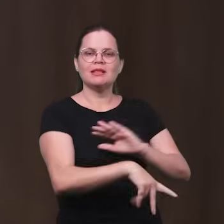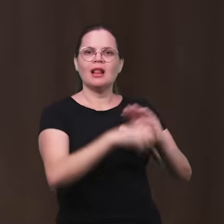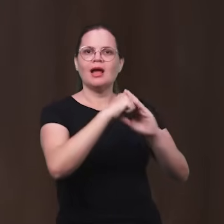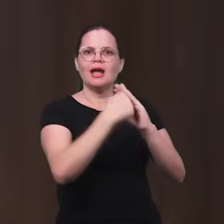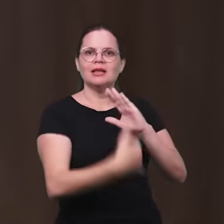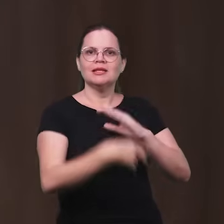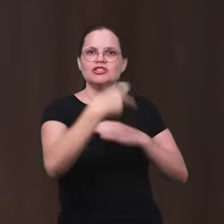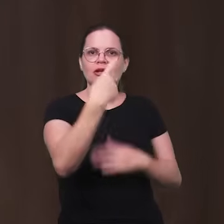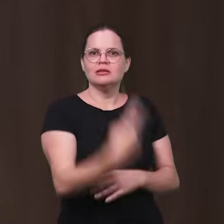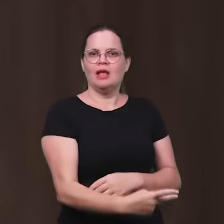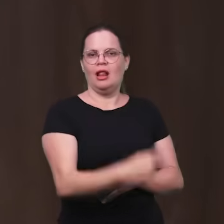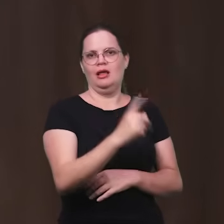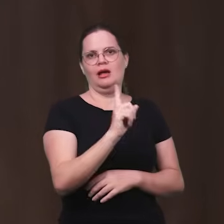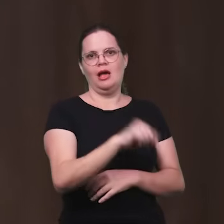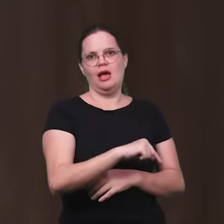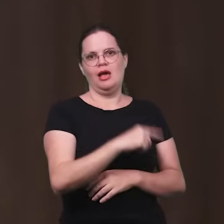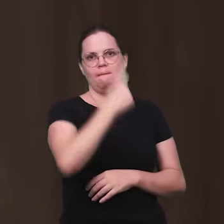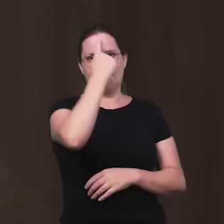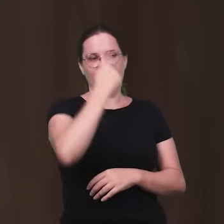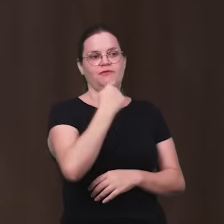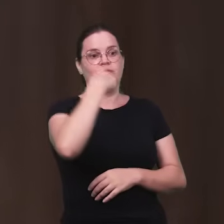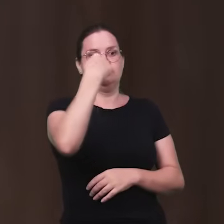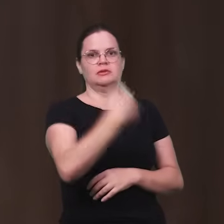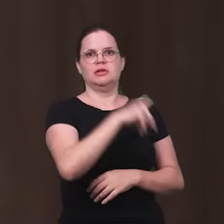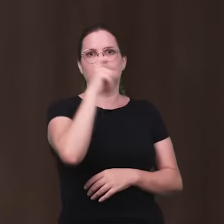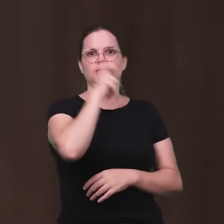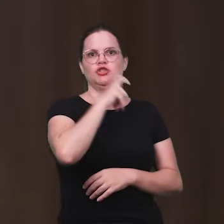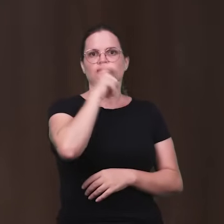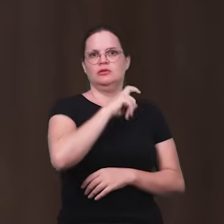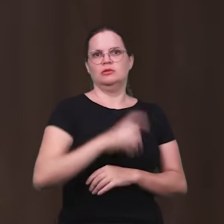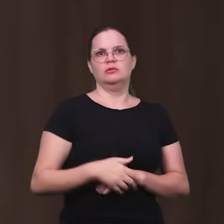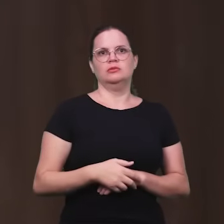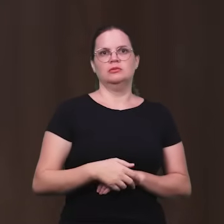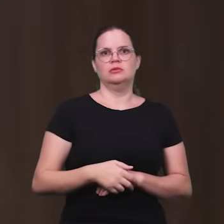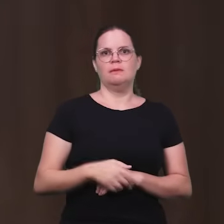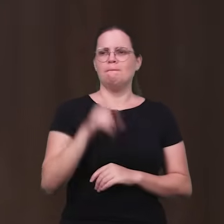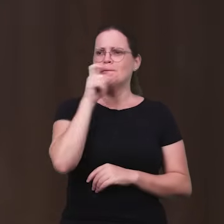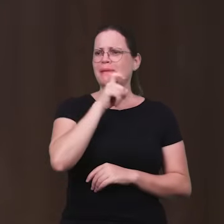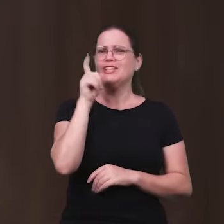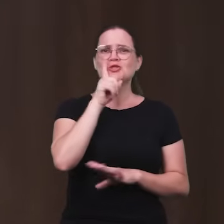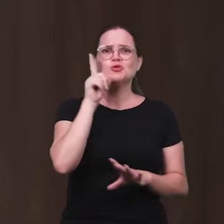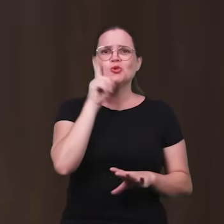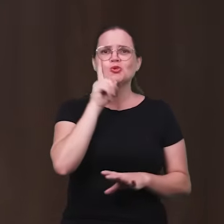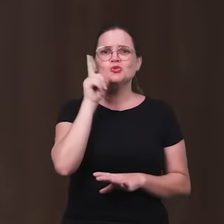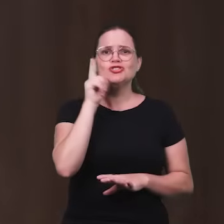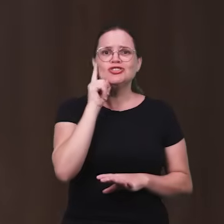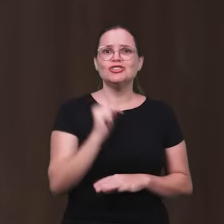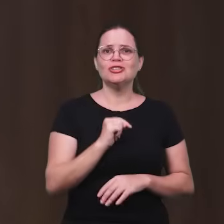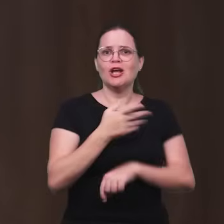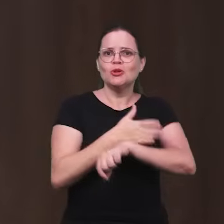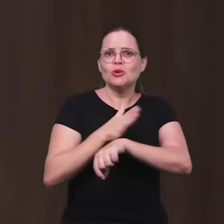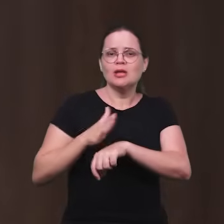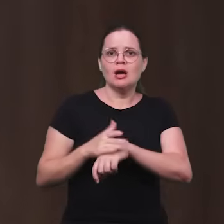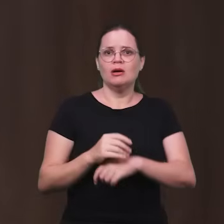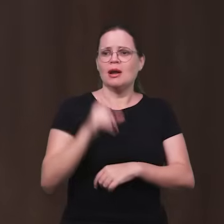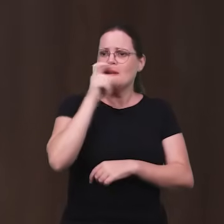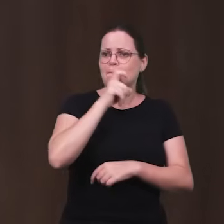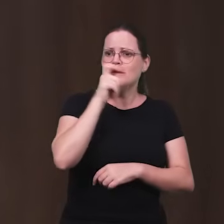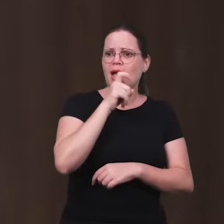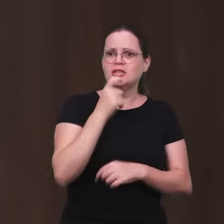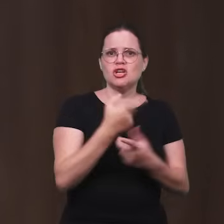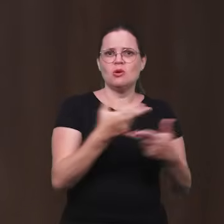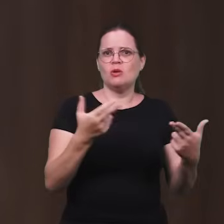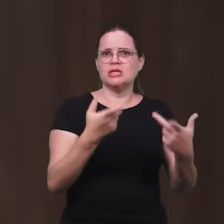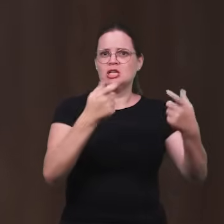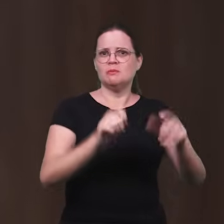personalidade. Ele é o mentiroso compulsivo, ele mente o tempo todo, e mente para coisas que nem precisa mentir, mente para